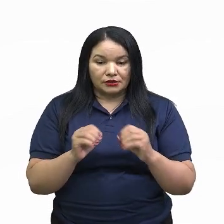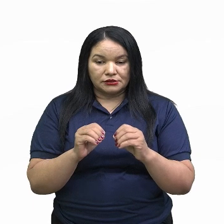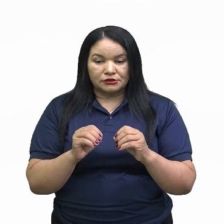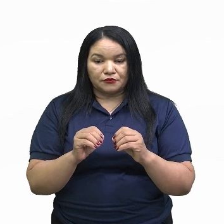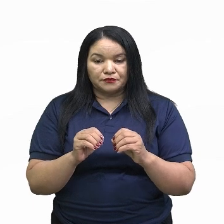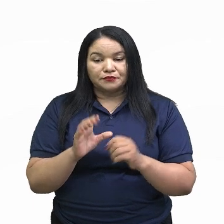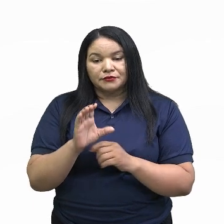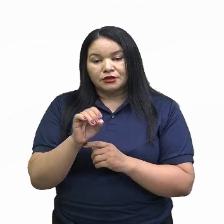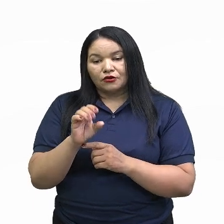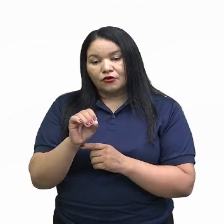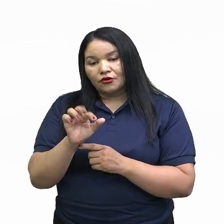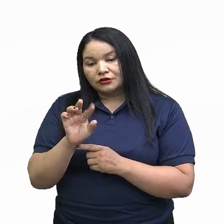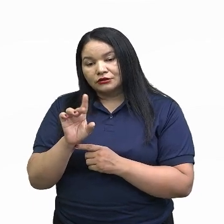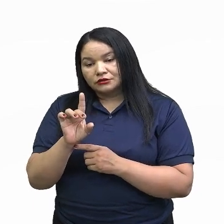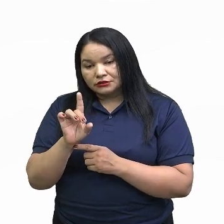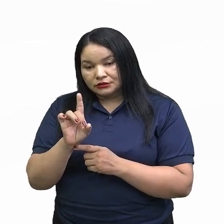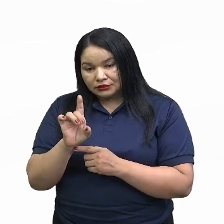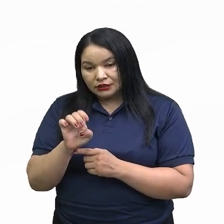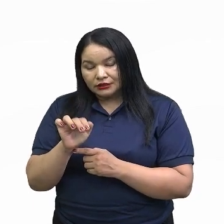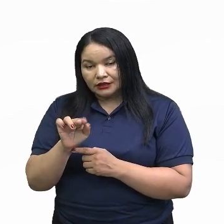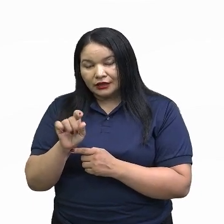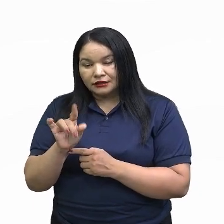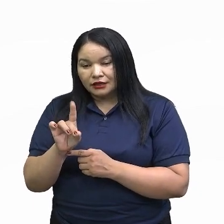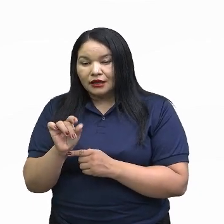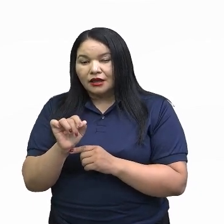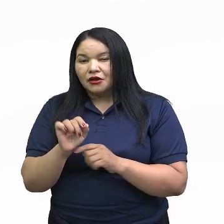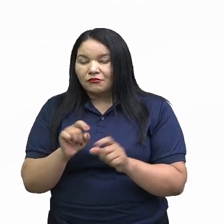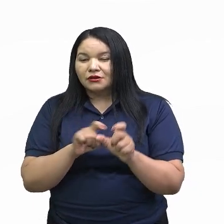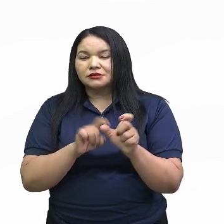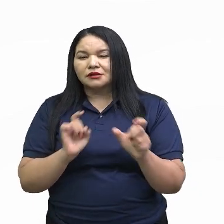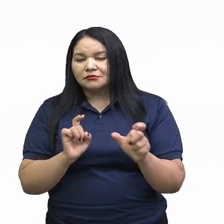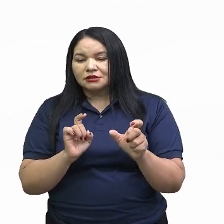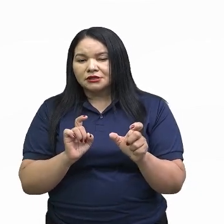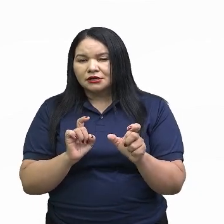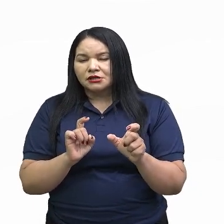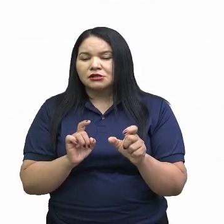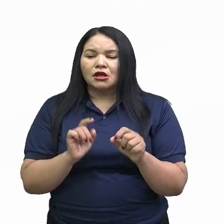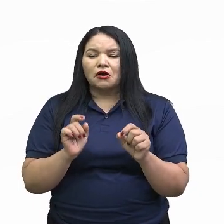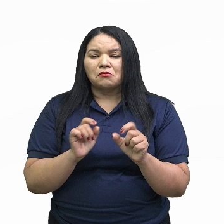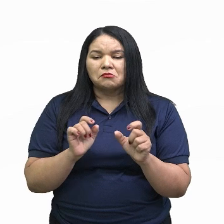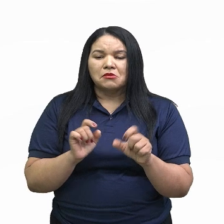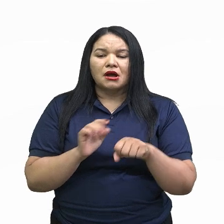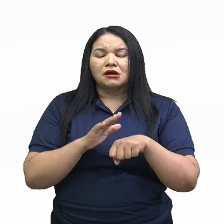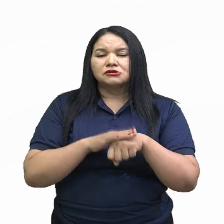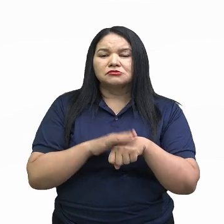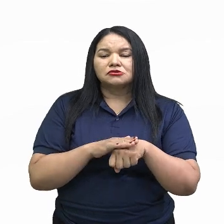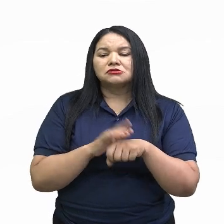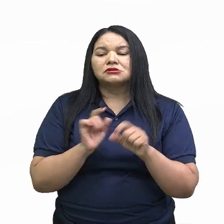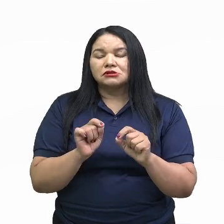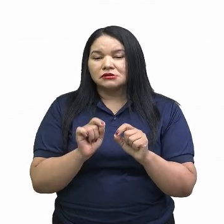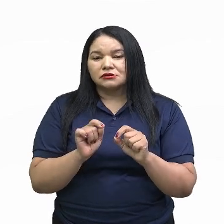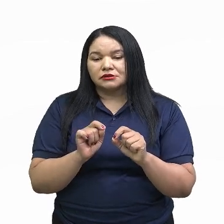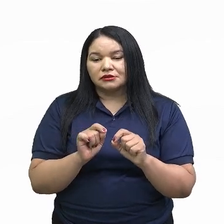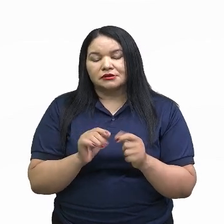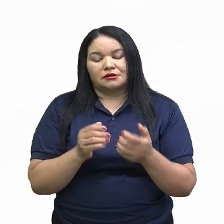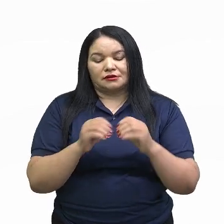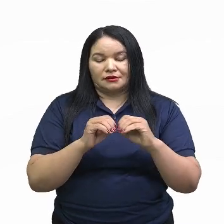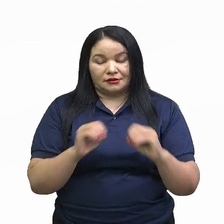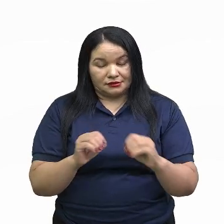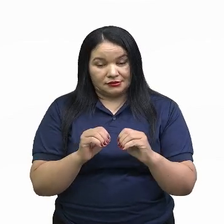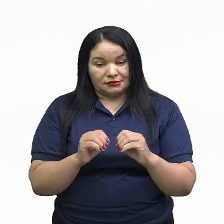uma oração independente, o que seria a subordinada? É uma oração que